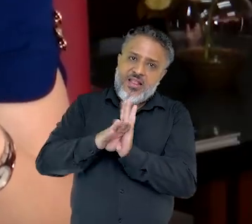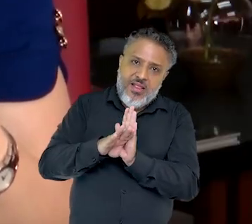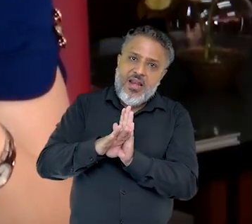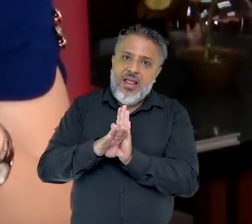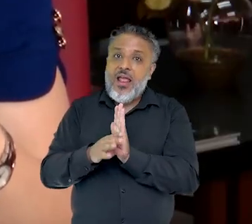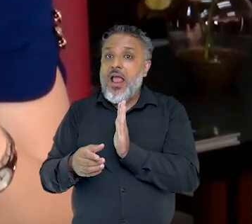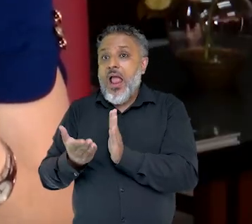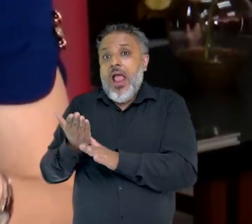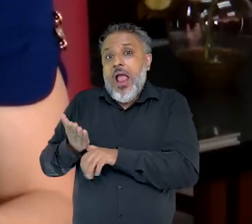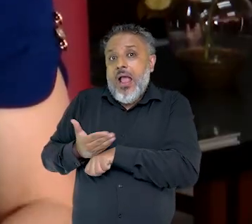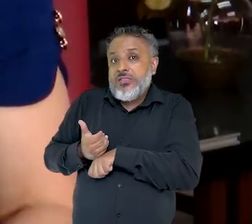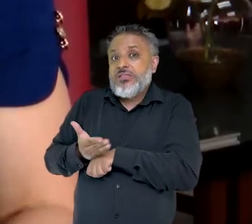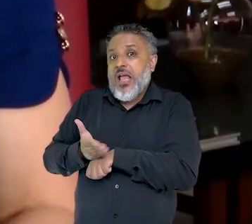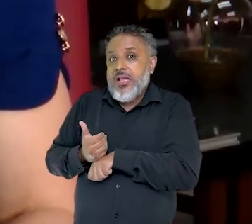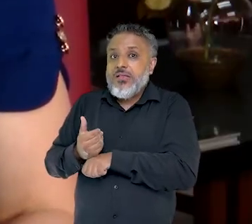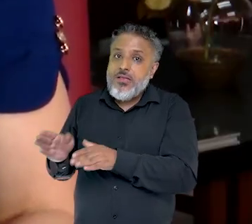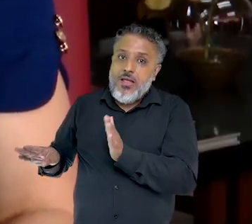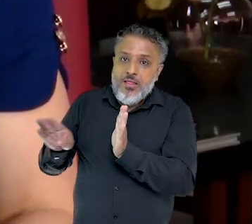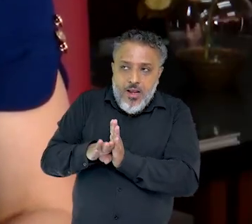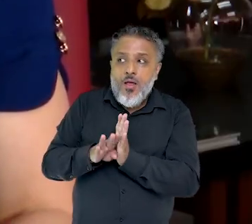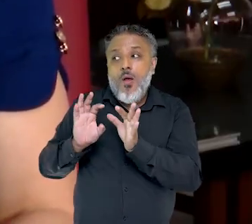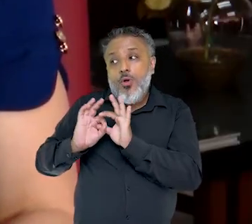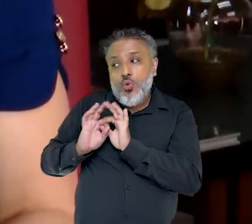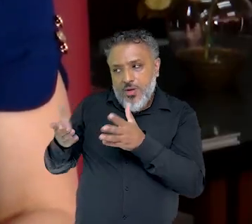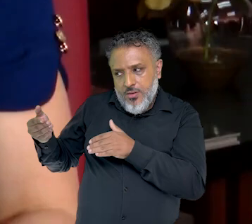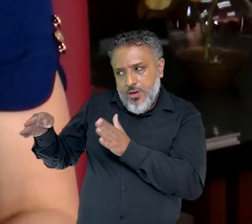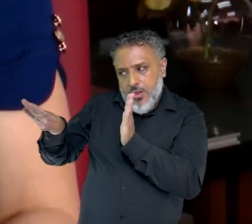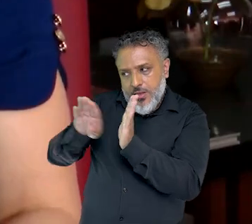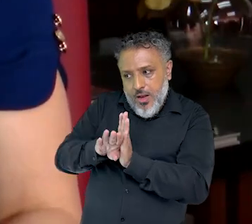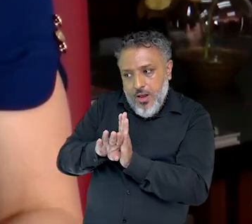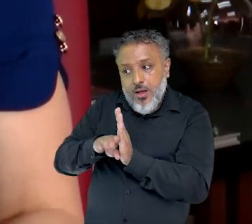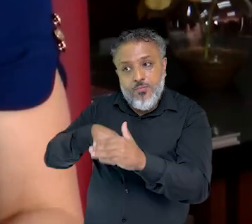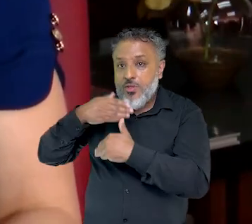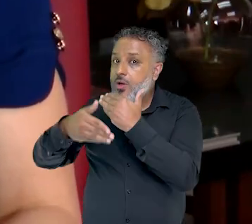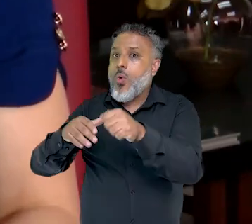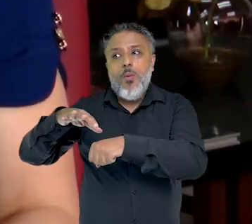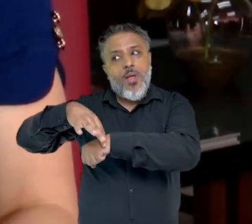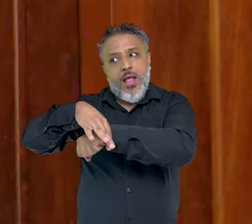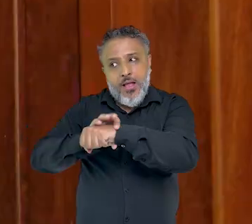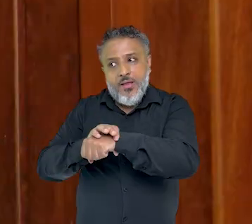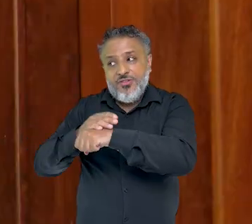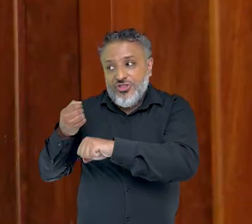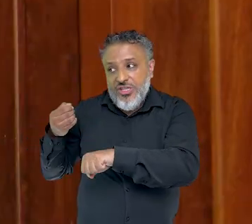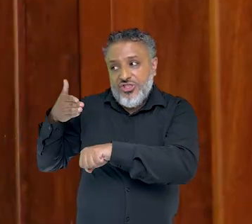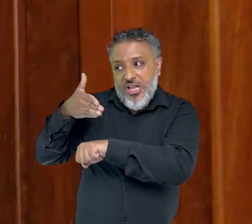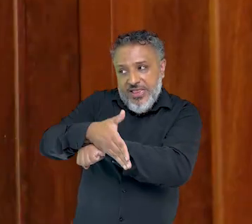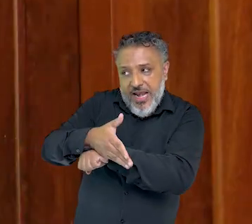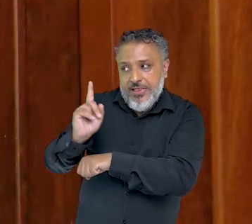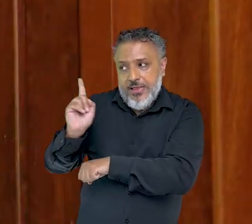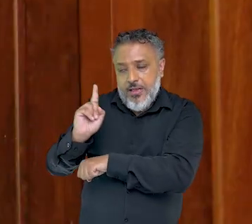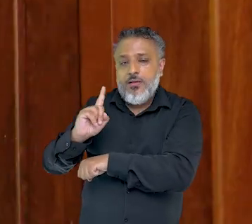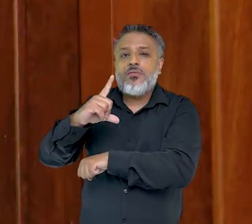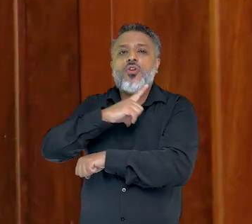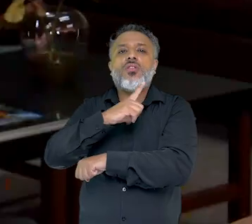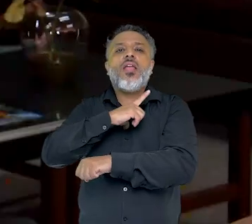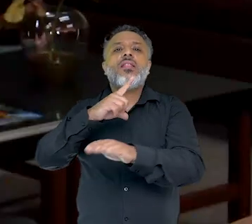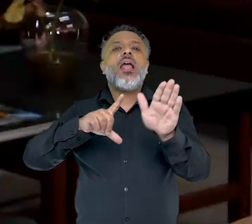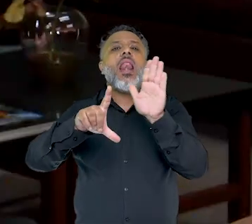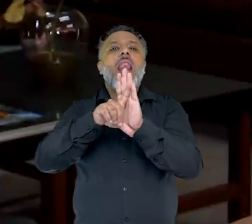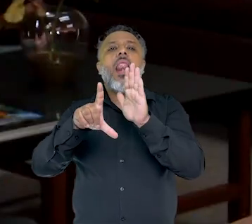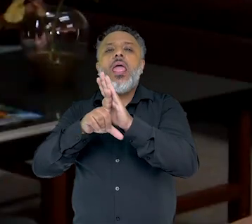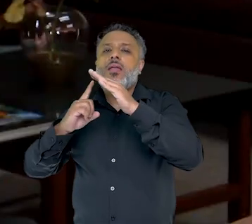de direito, é uma autorização de entrada, mas ele não gera uma garantia de entrada. Então, a gente tem, na Lei de Migração,